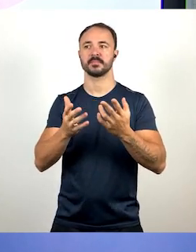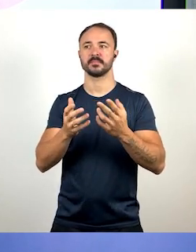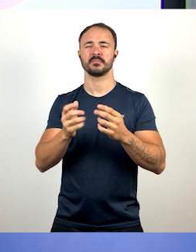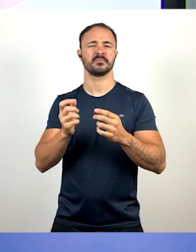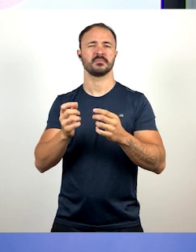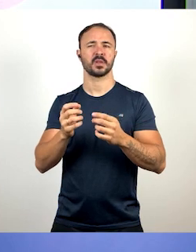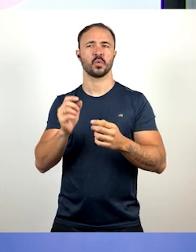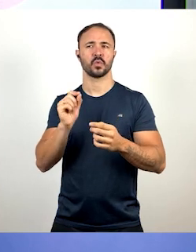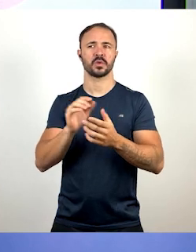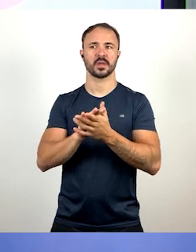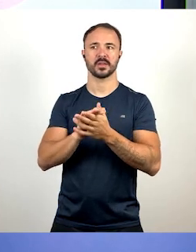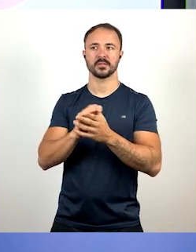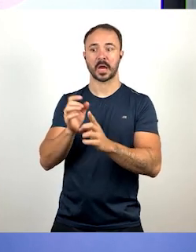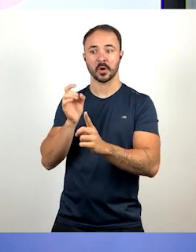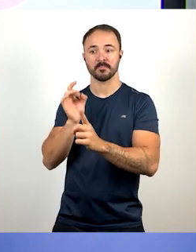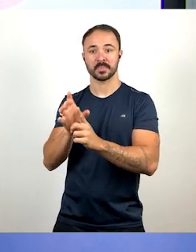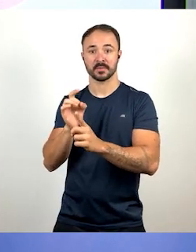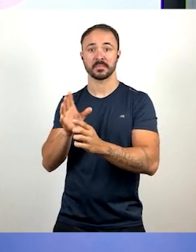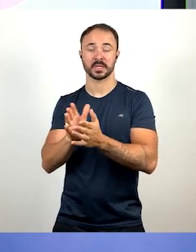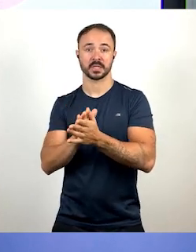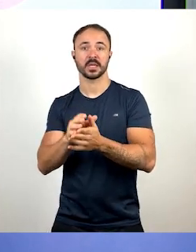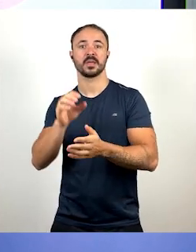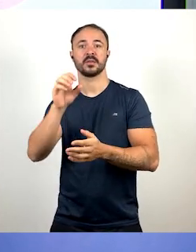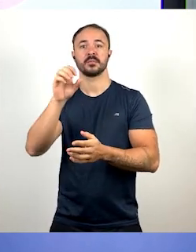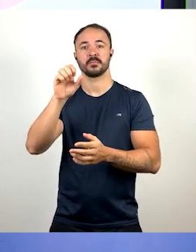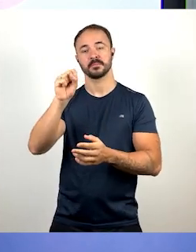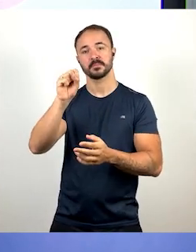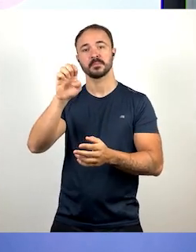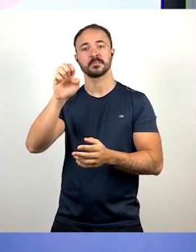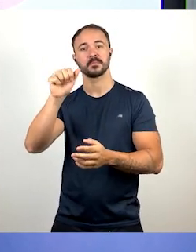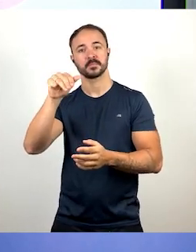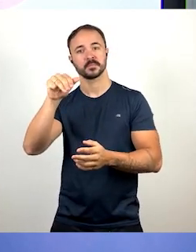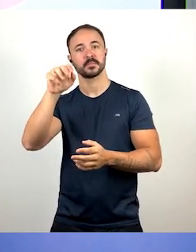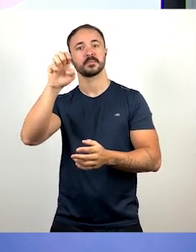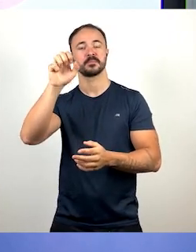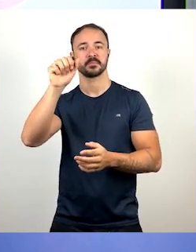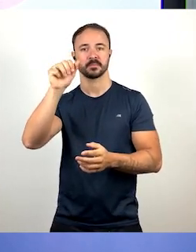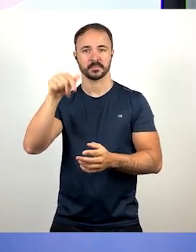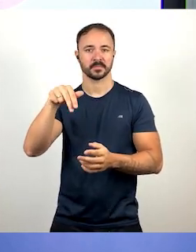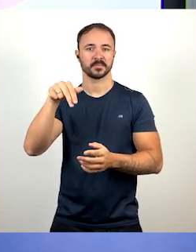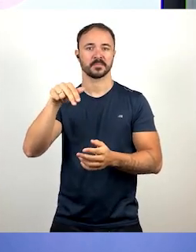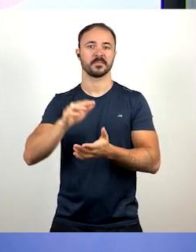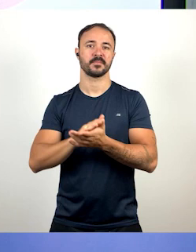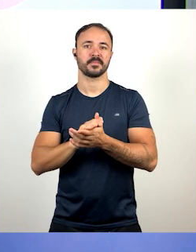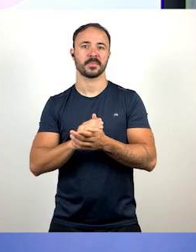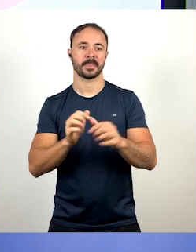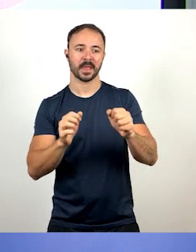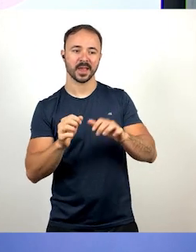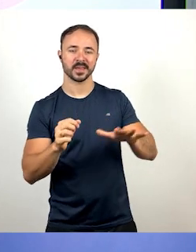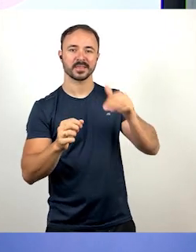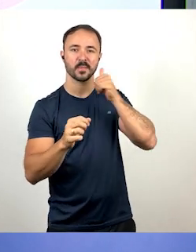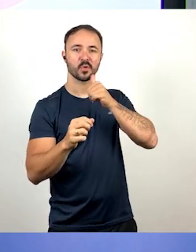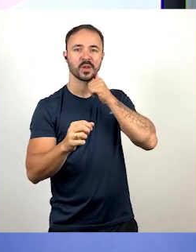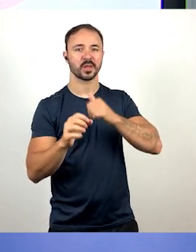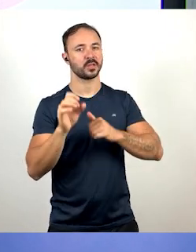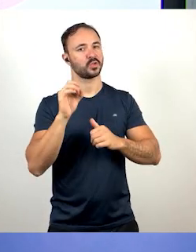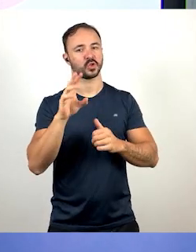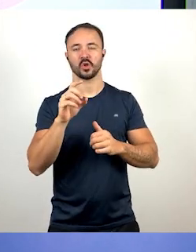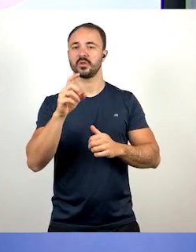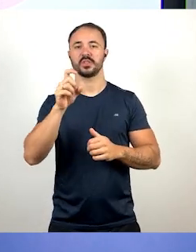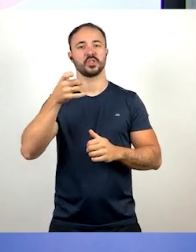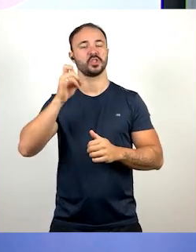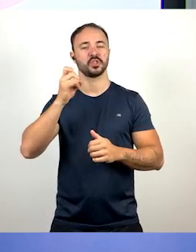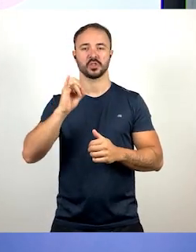uretra masculina sai urina e sêmen, enquanto a feminina apenas a